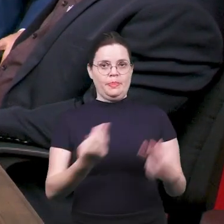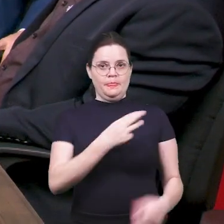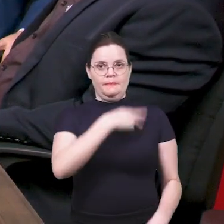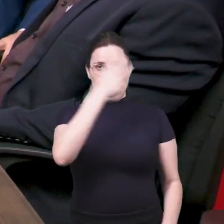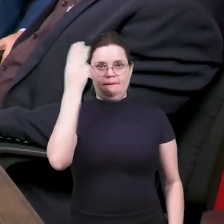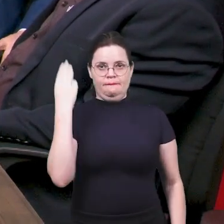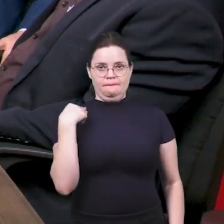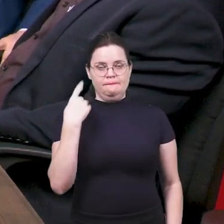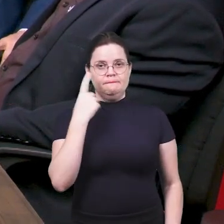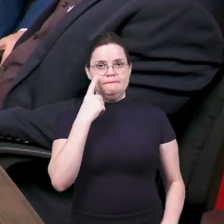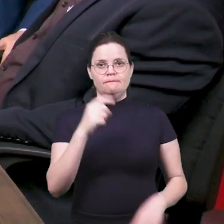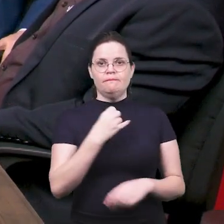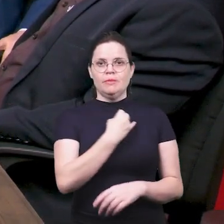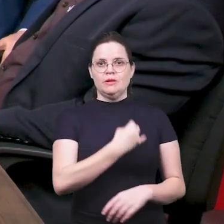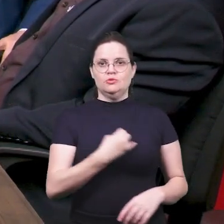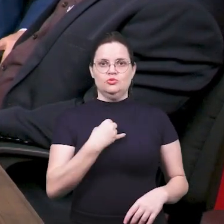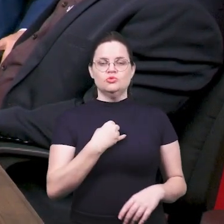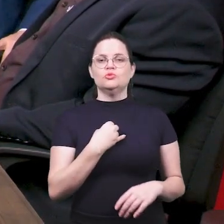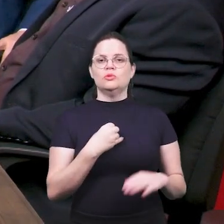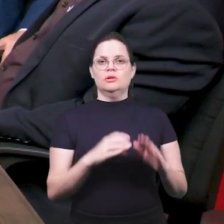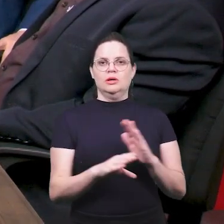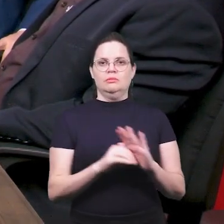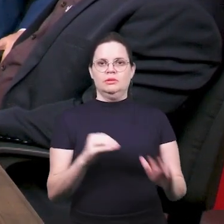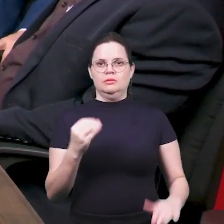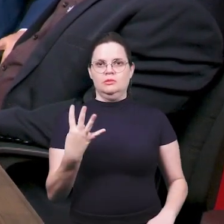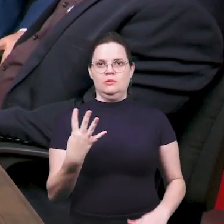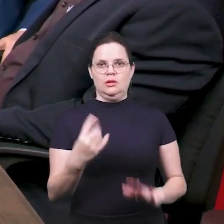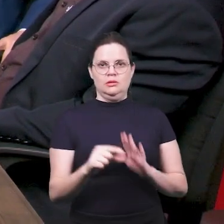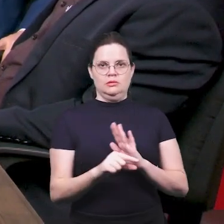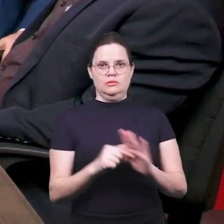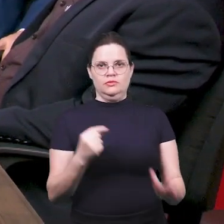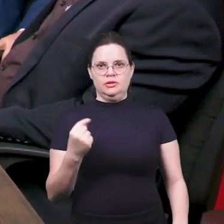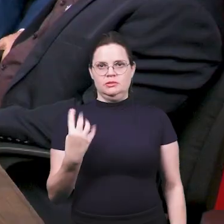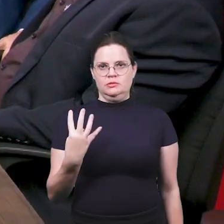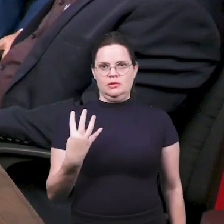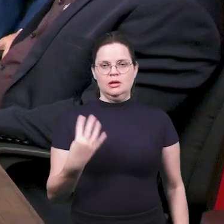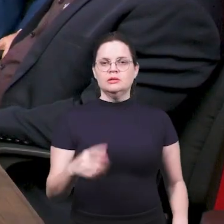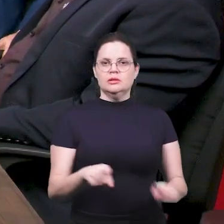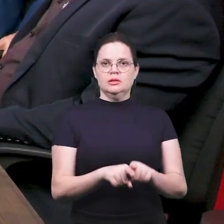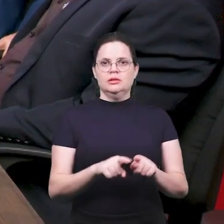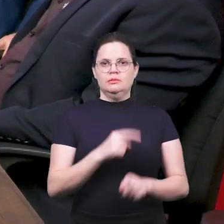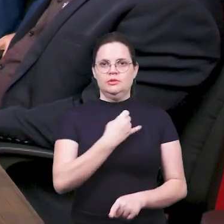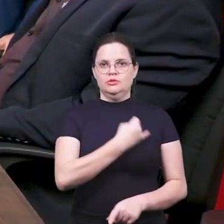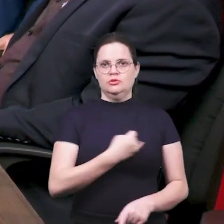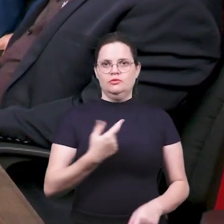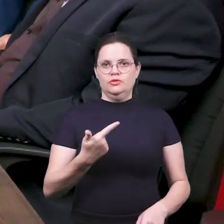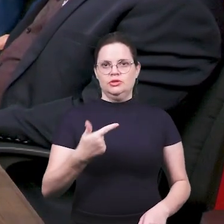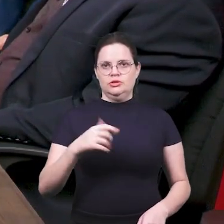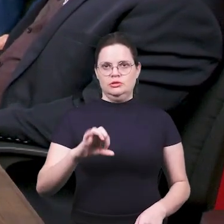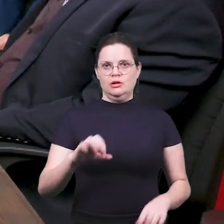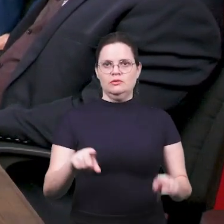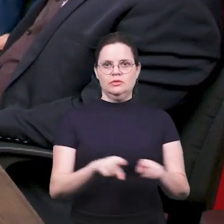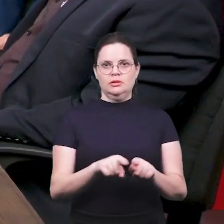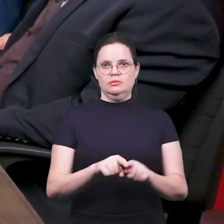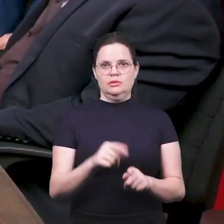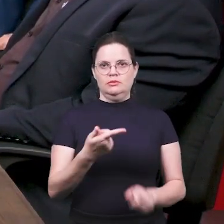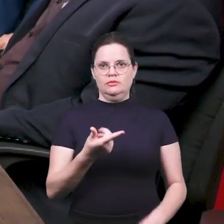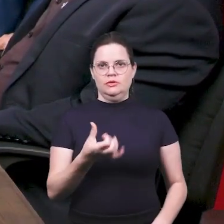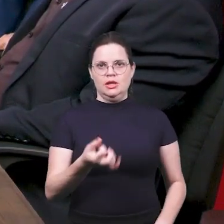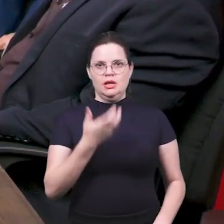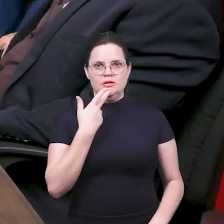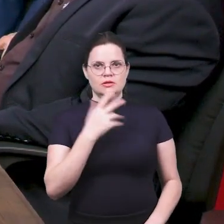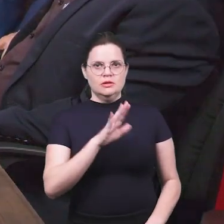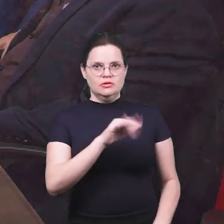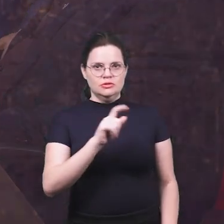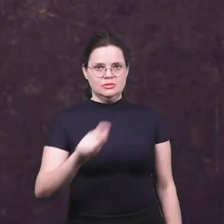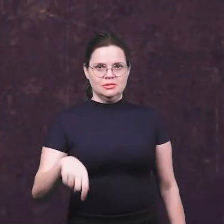Aqui, Jesus aqui, João 4:4 e João 19:26, ele chama Maria ele não chamou nem de